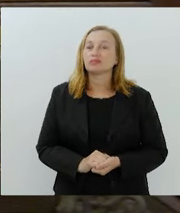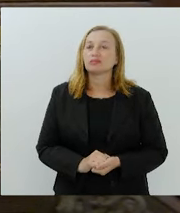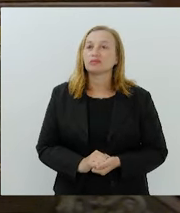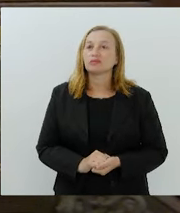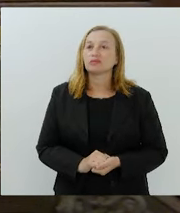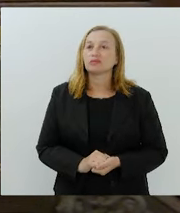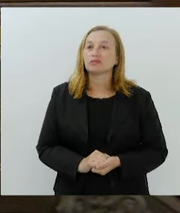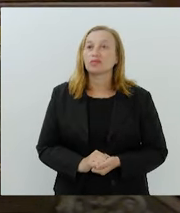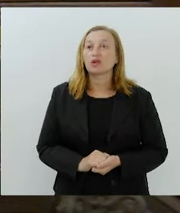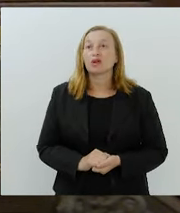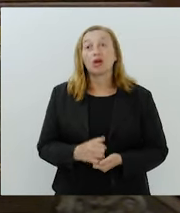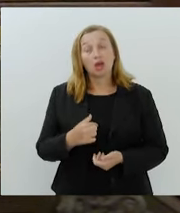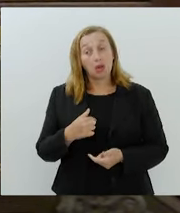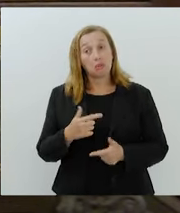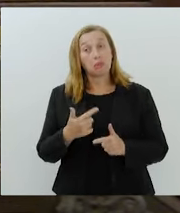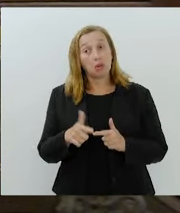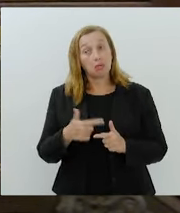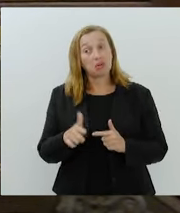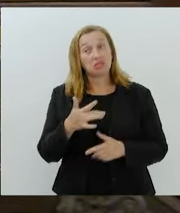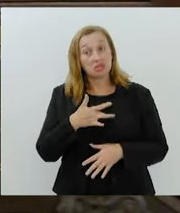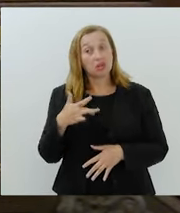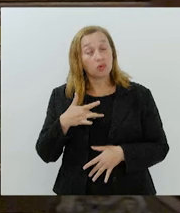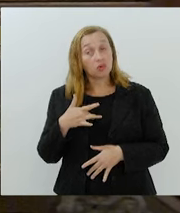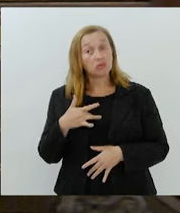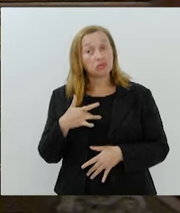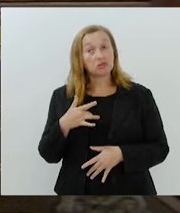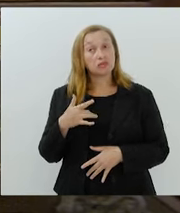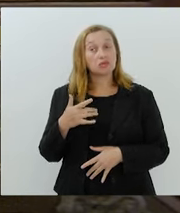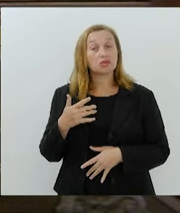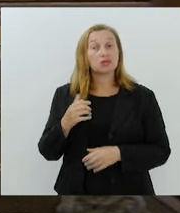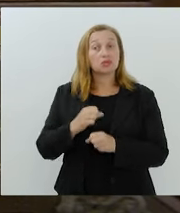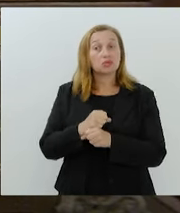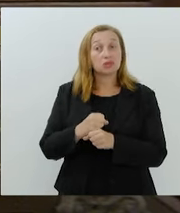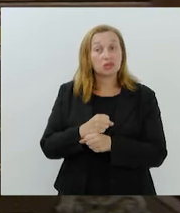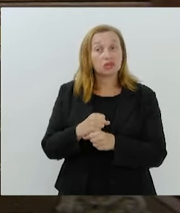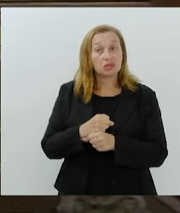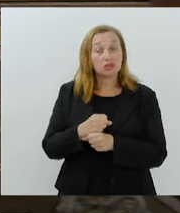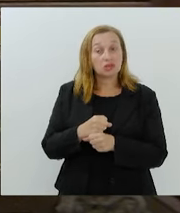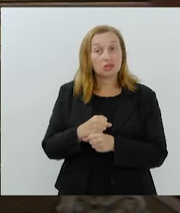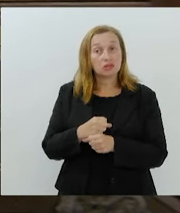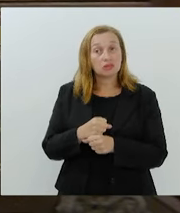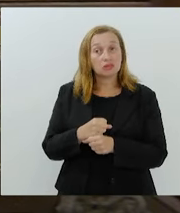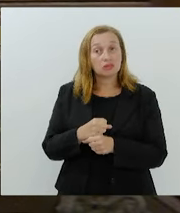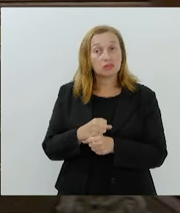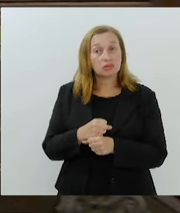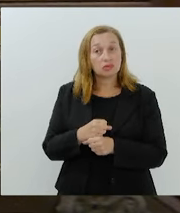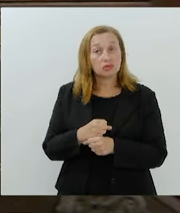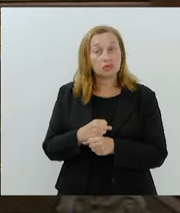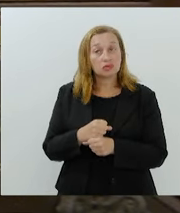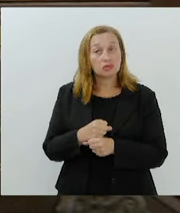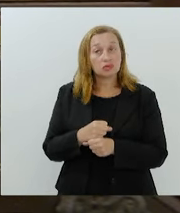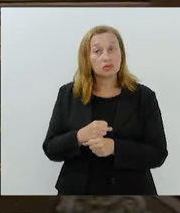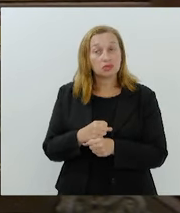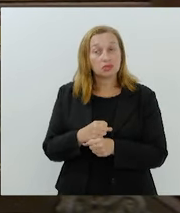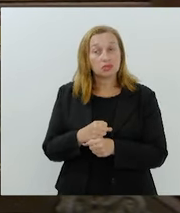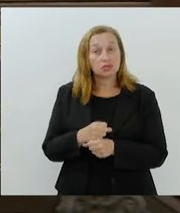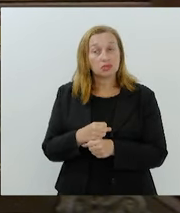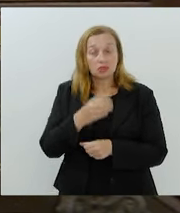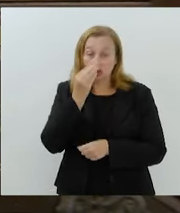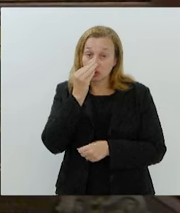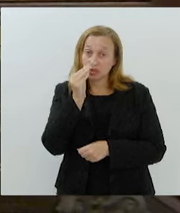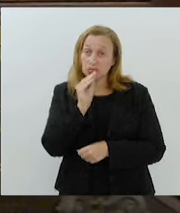com alguns problemas de saúde que ocorreram nos anos recentes de negacionismo e